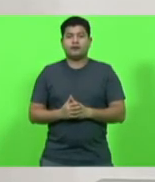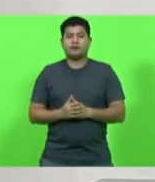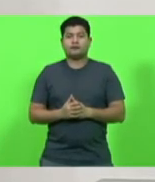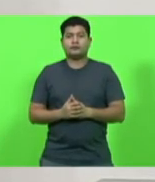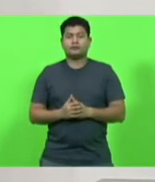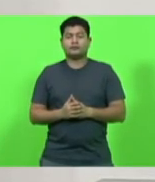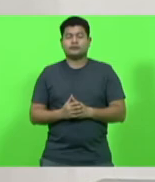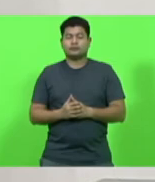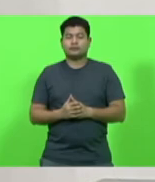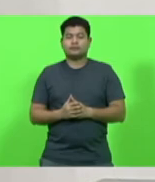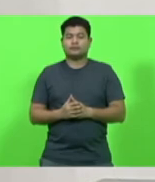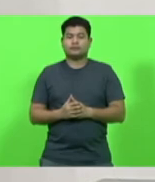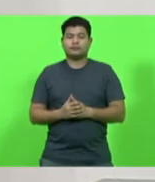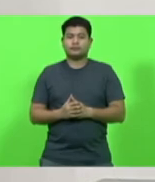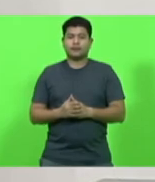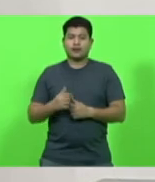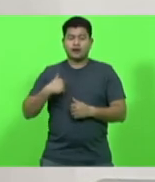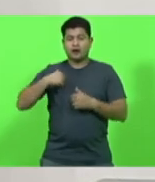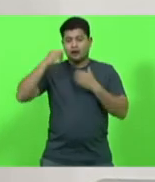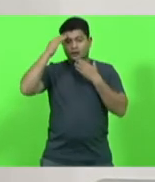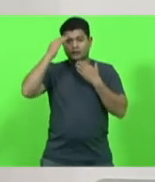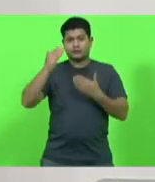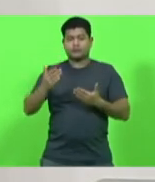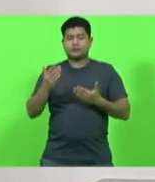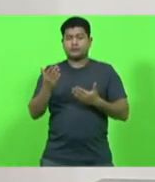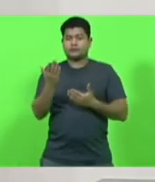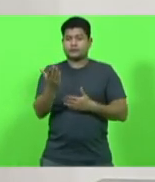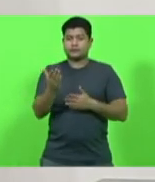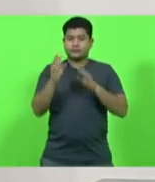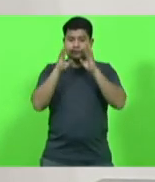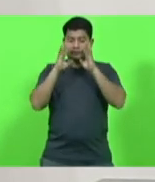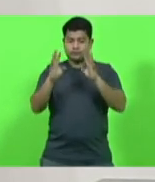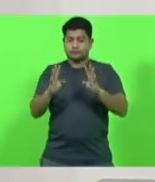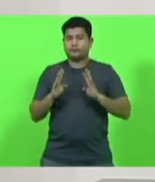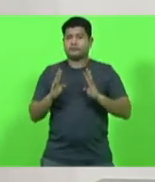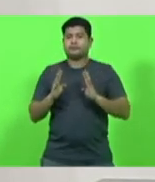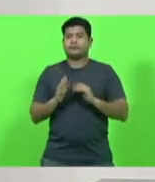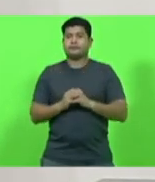hora era isso. Agradeço a Vossa Excelência pela atenção dispensada a mim.